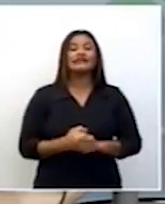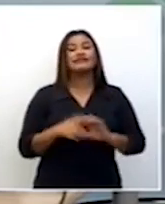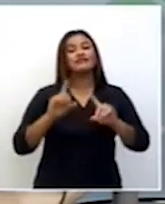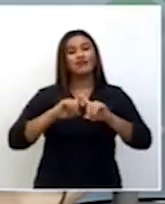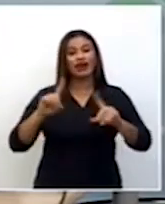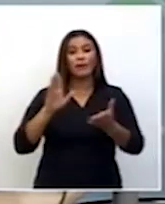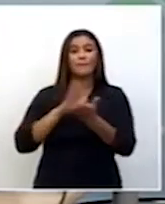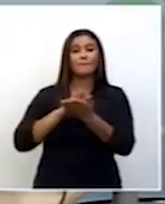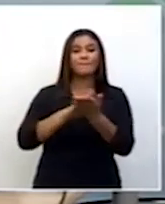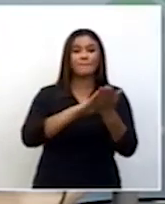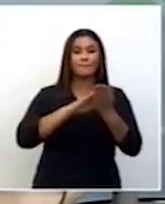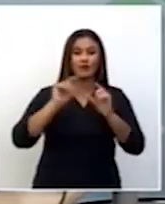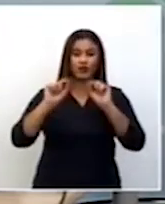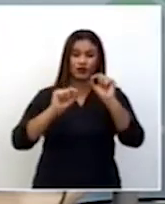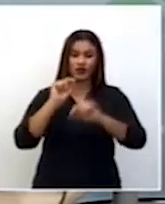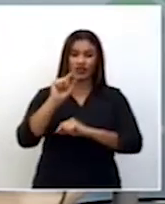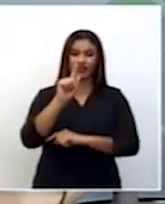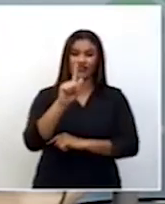Giovanni, né, que colocou